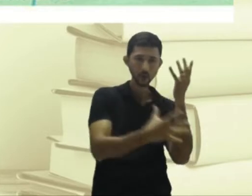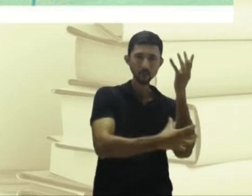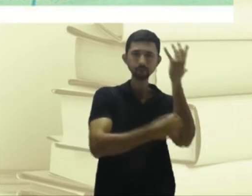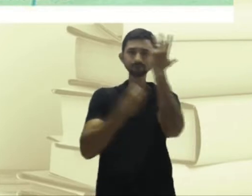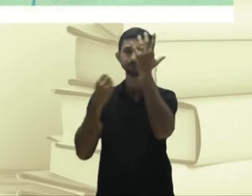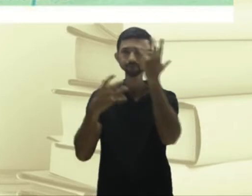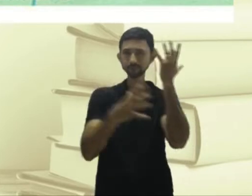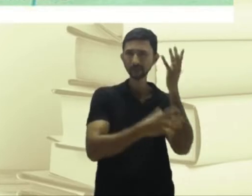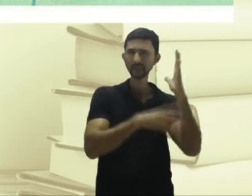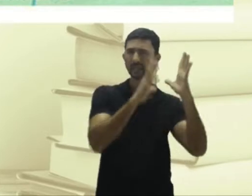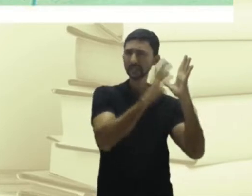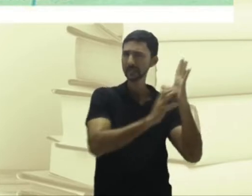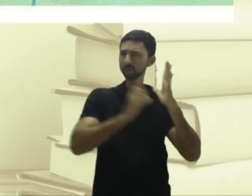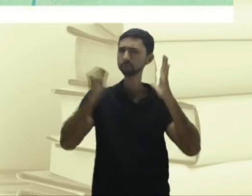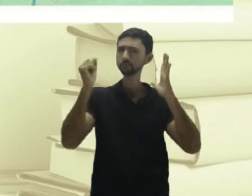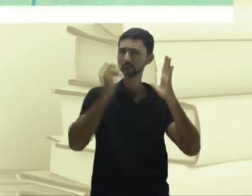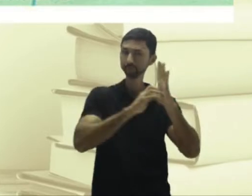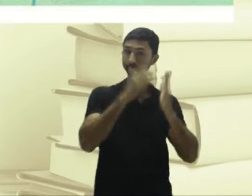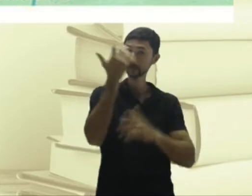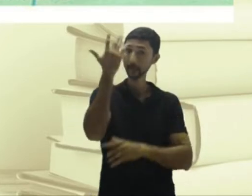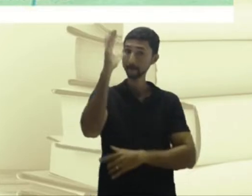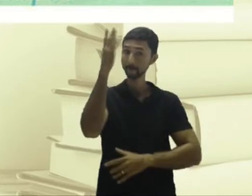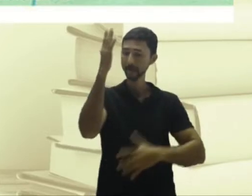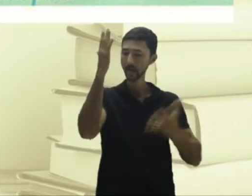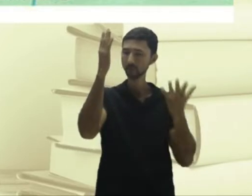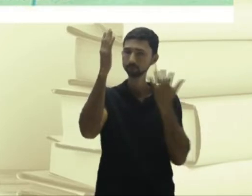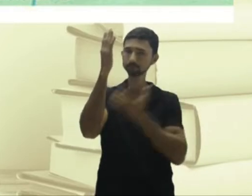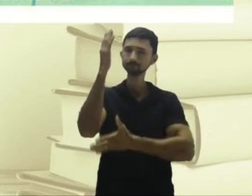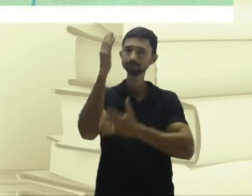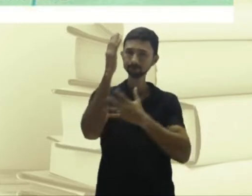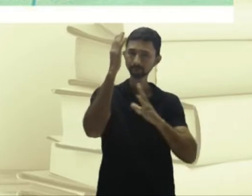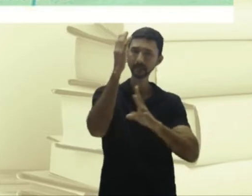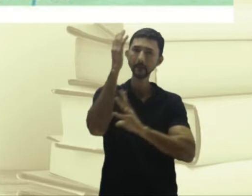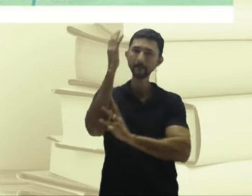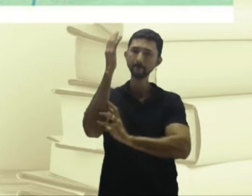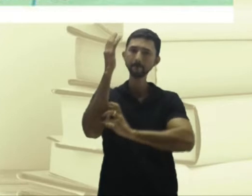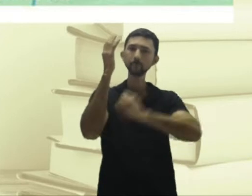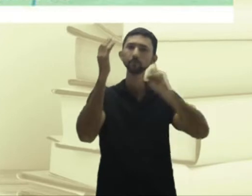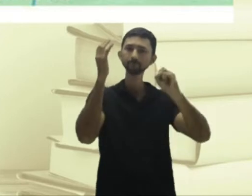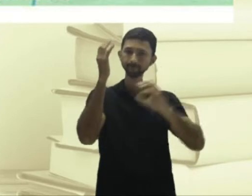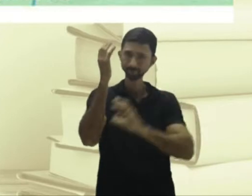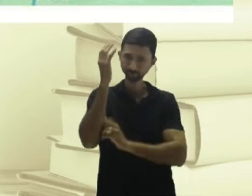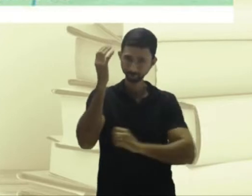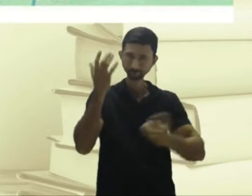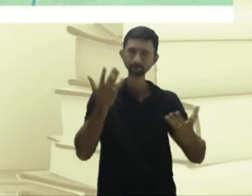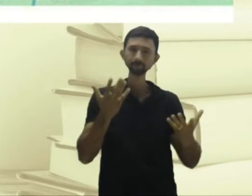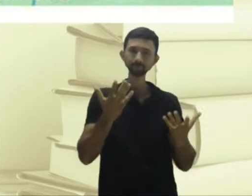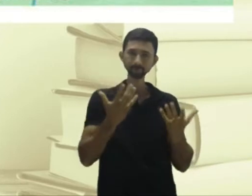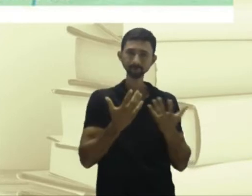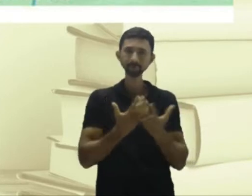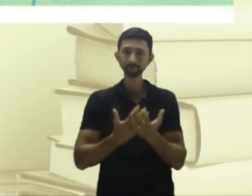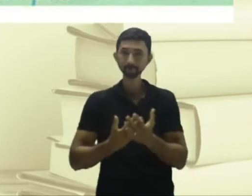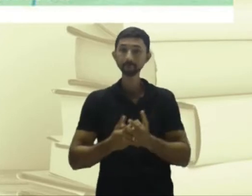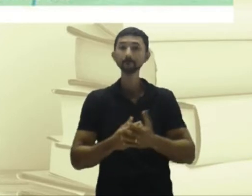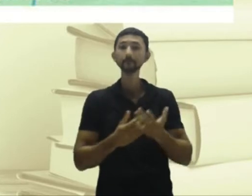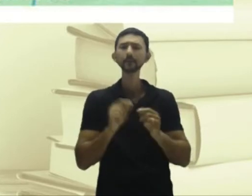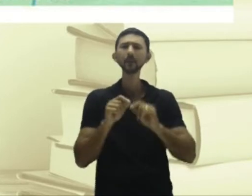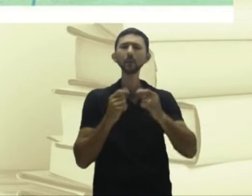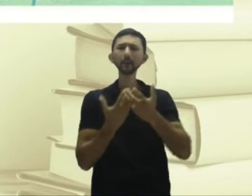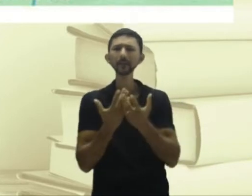extração dessa madeira, muito apreciada na Europa nesse período. Era uma madeira, uma árvore da qual se